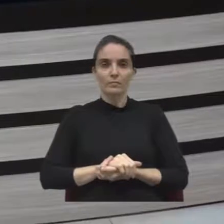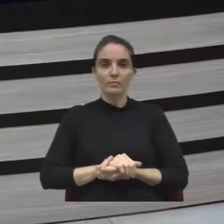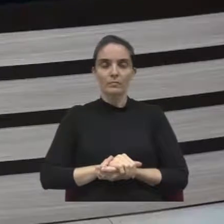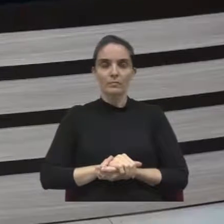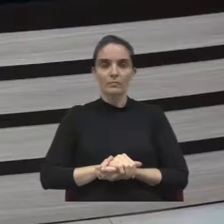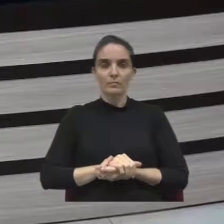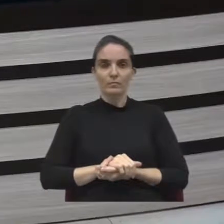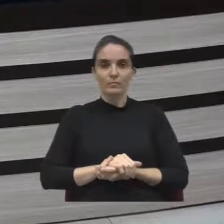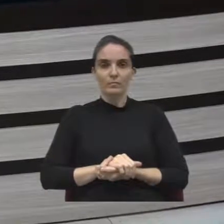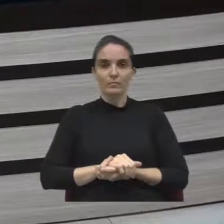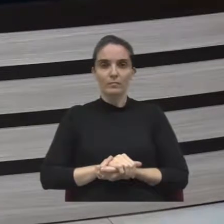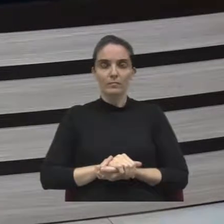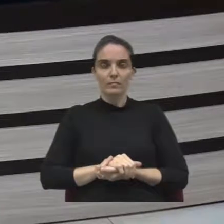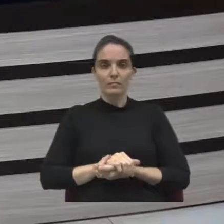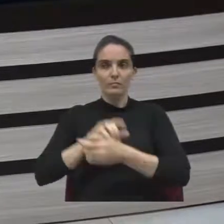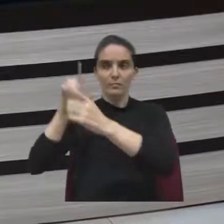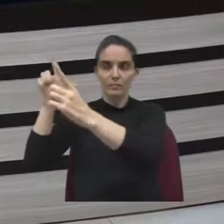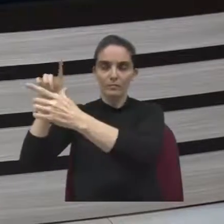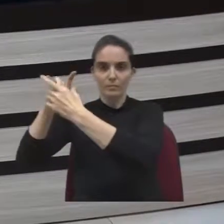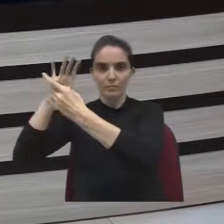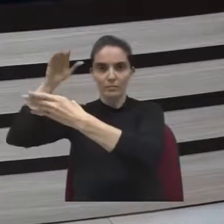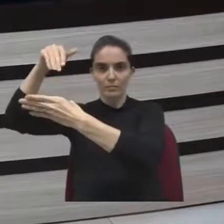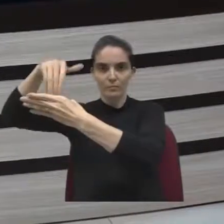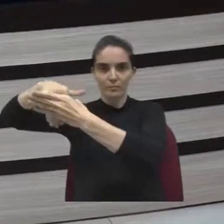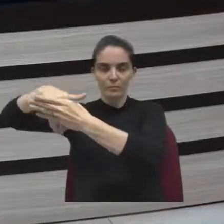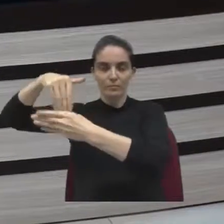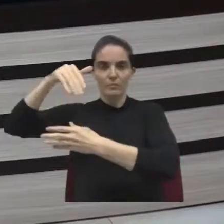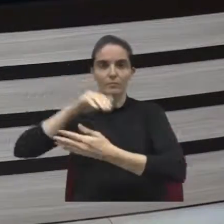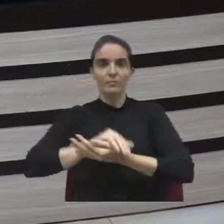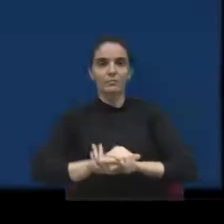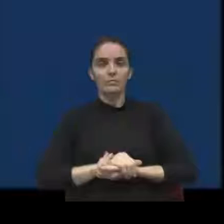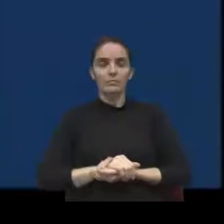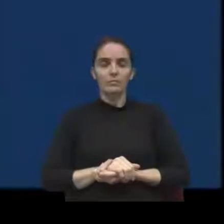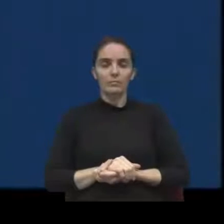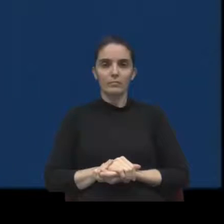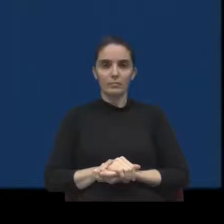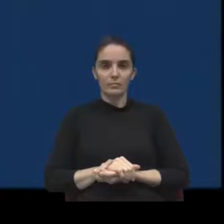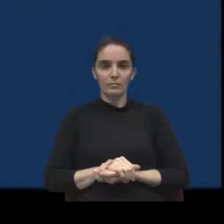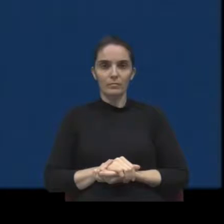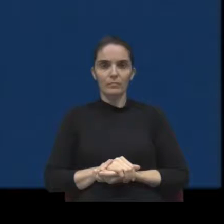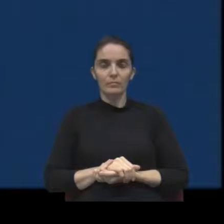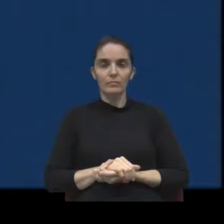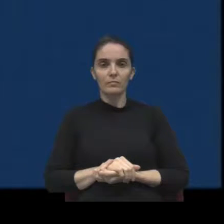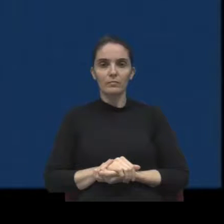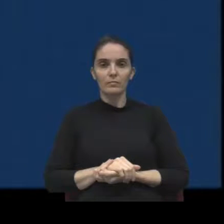Está aberto o painel de votação. Senhores vereadores, registrem o voto.